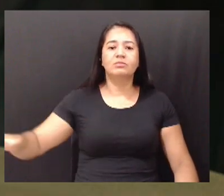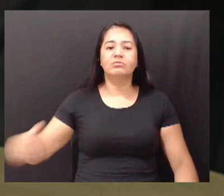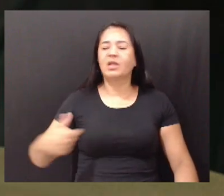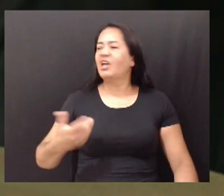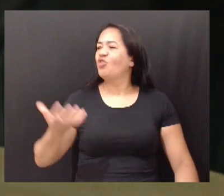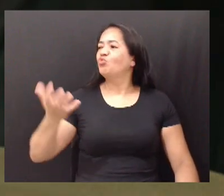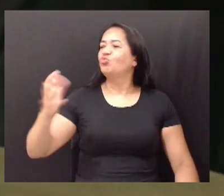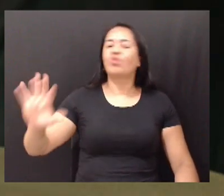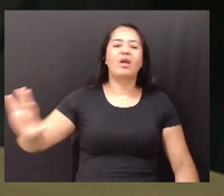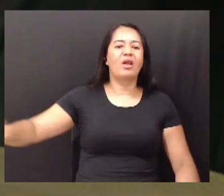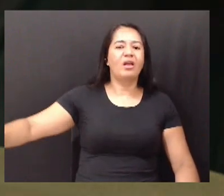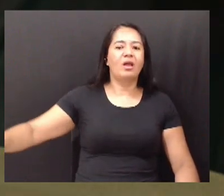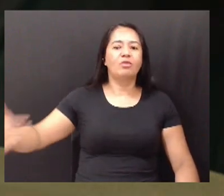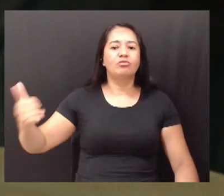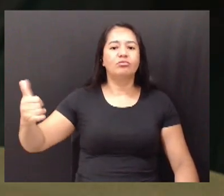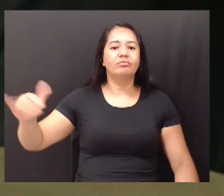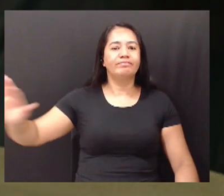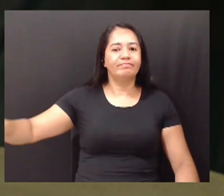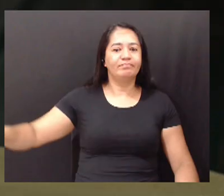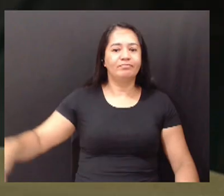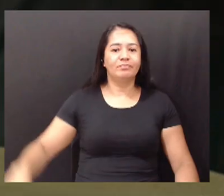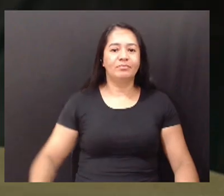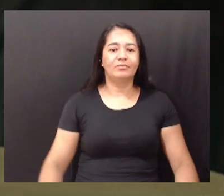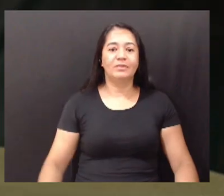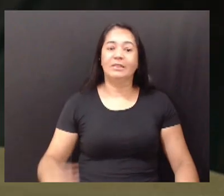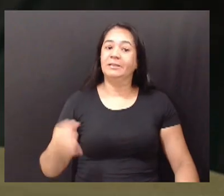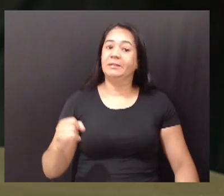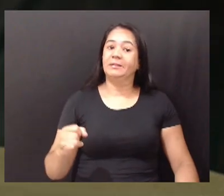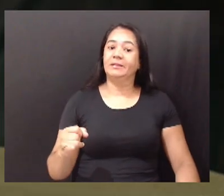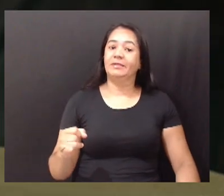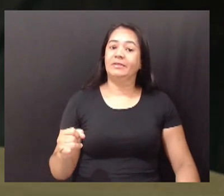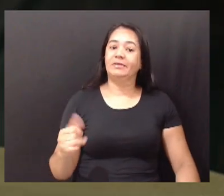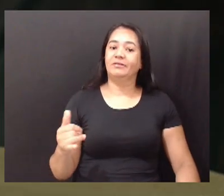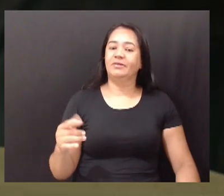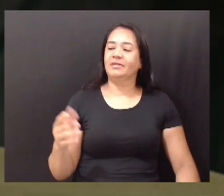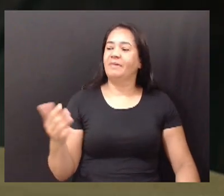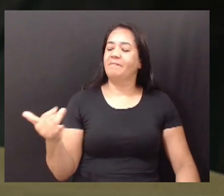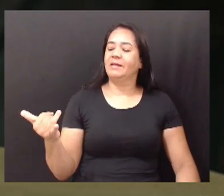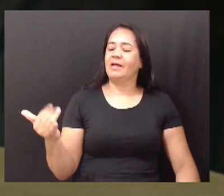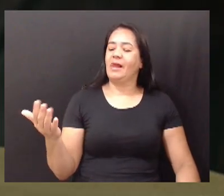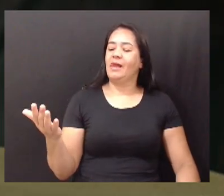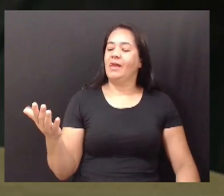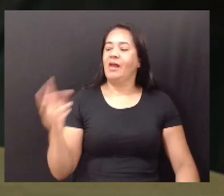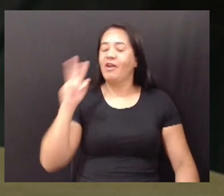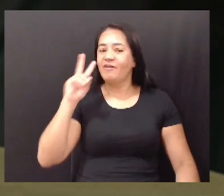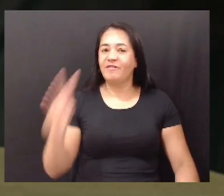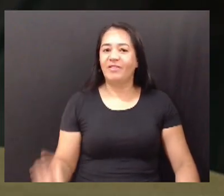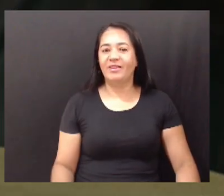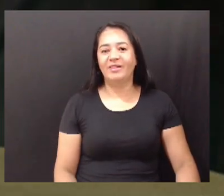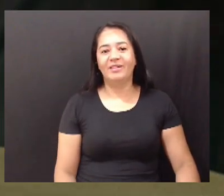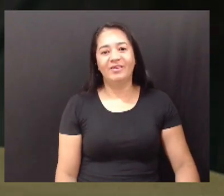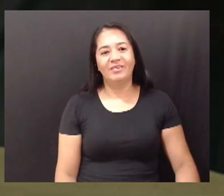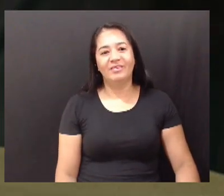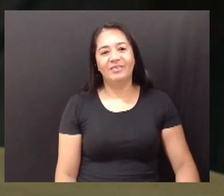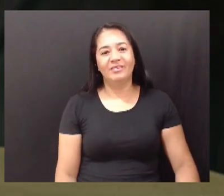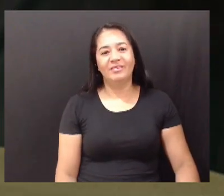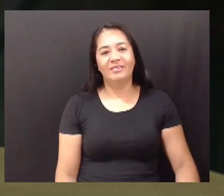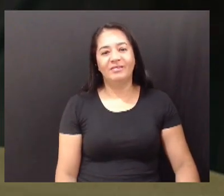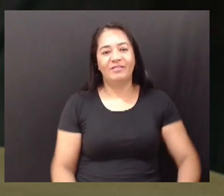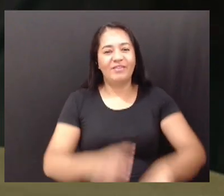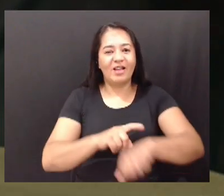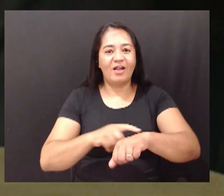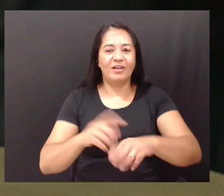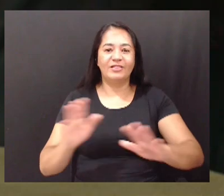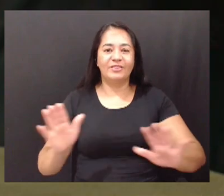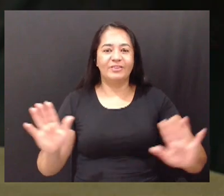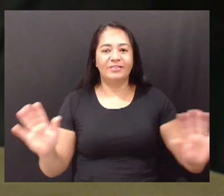olhar o celular, mas daí se ele ficar ligado, você vai pegar, vai dar uma olhadinha para ver que horas são, e daí o celular já tá na mão, e é impressionante